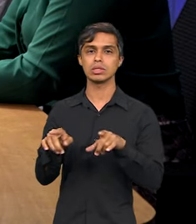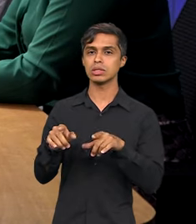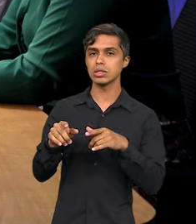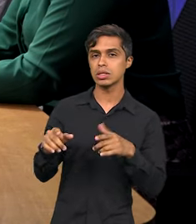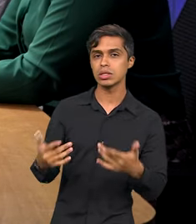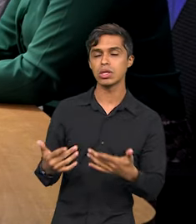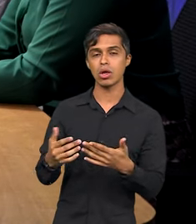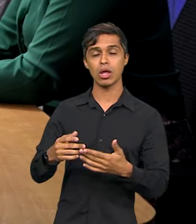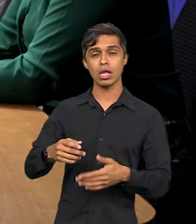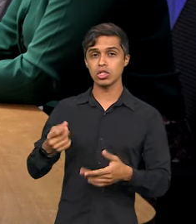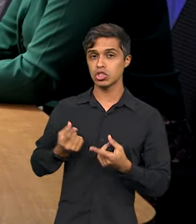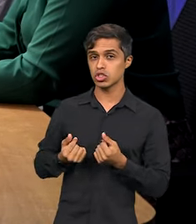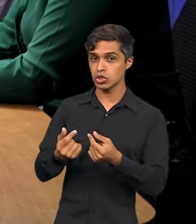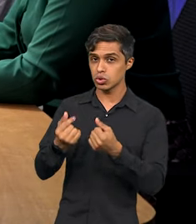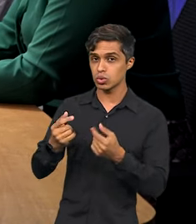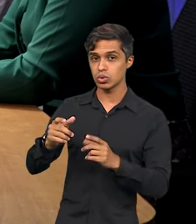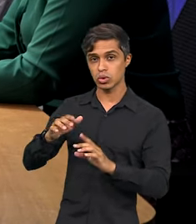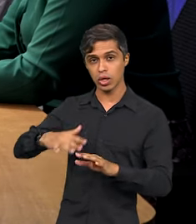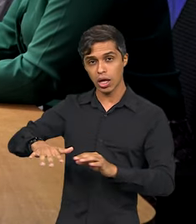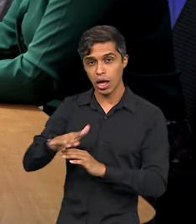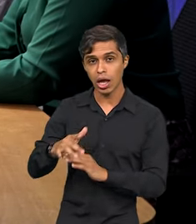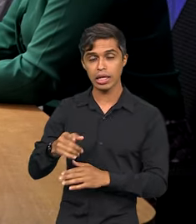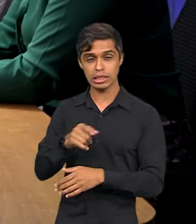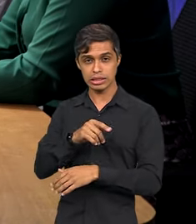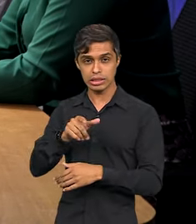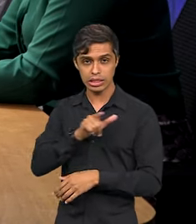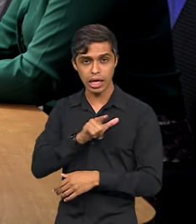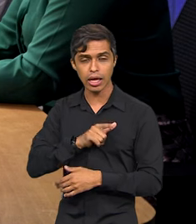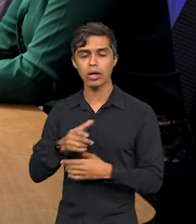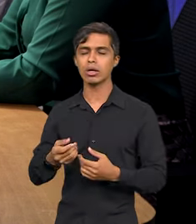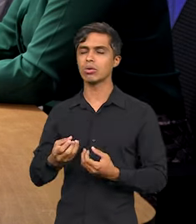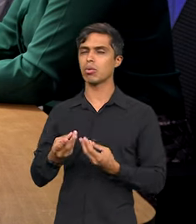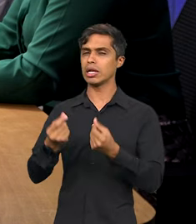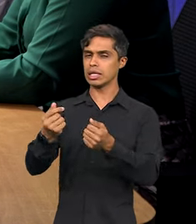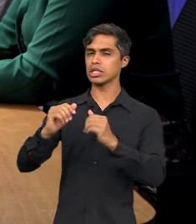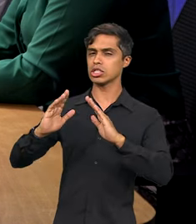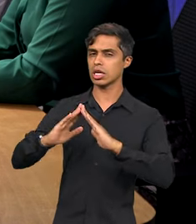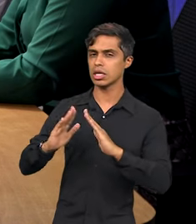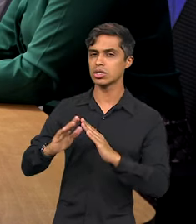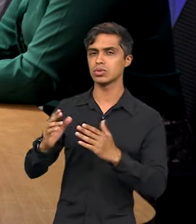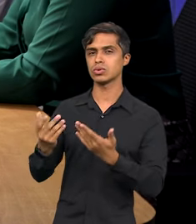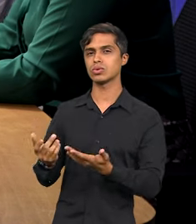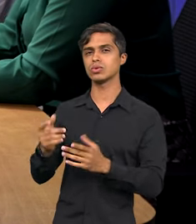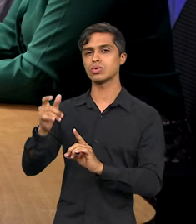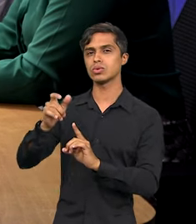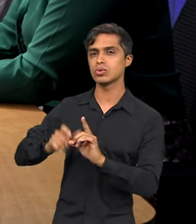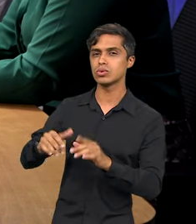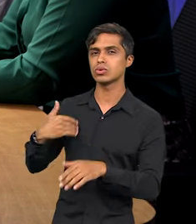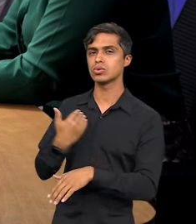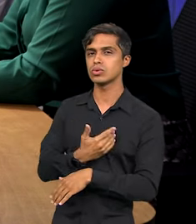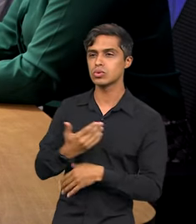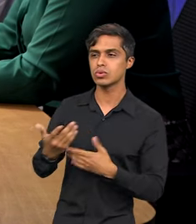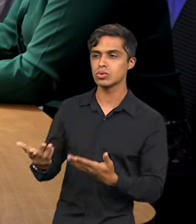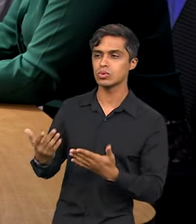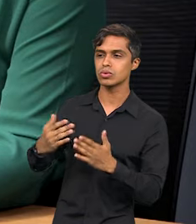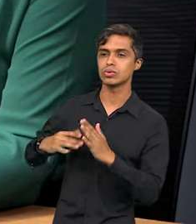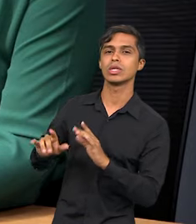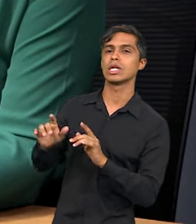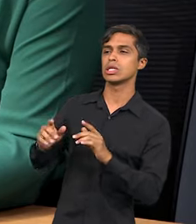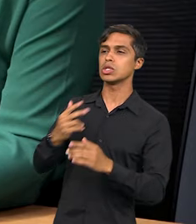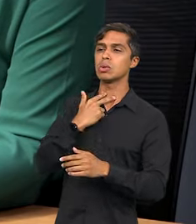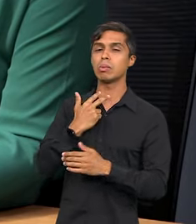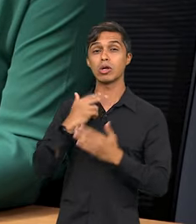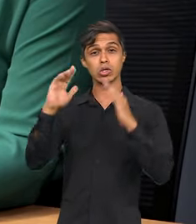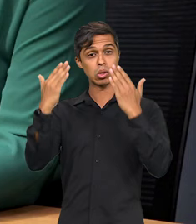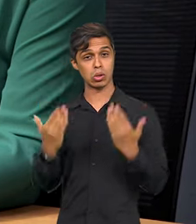cidadão que recebe essa mesma renda num ambiente em que ele tem uma boa qualidade de moradia e outros serviços públicos de qualidade não dá para